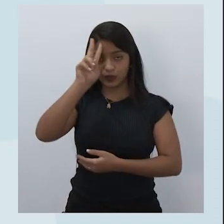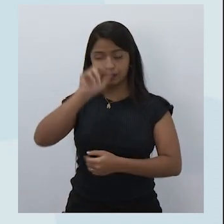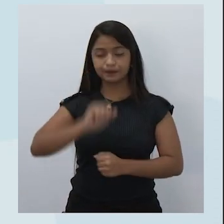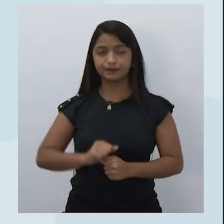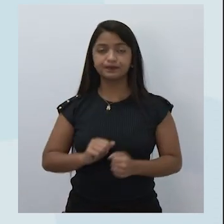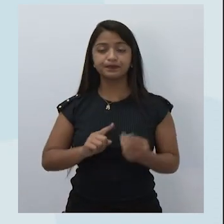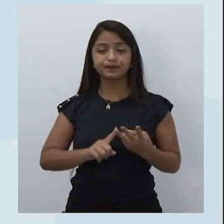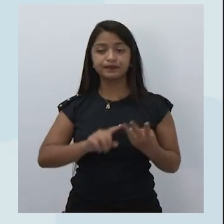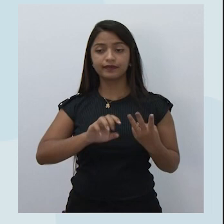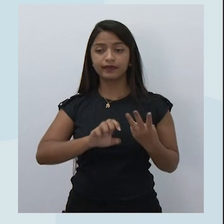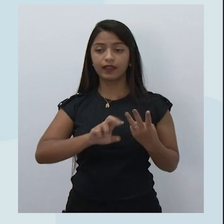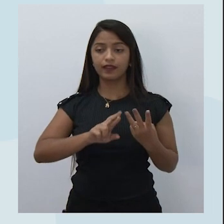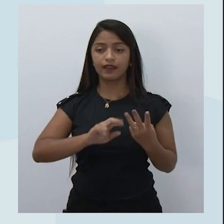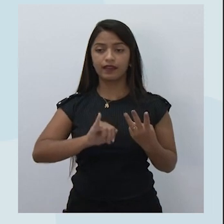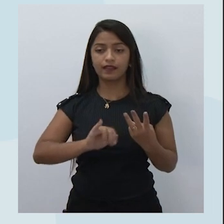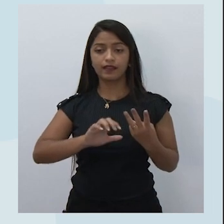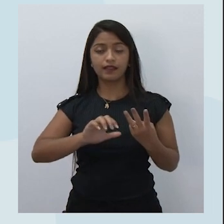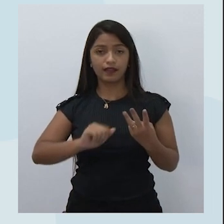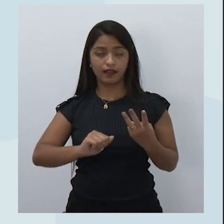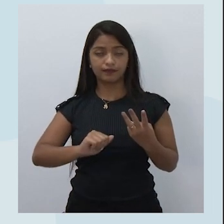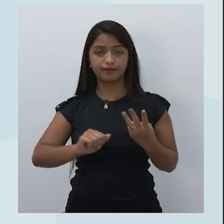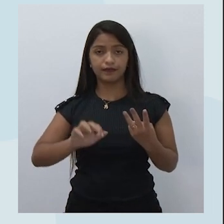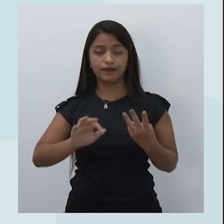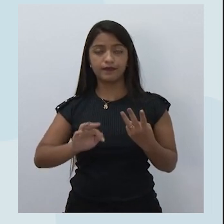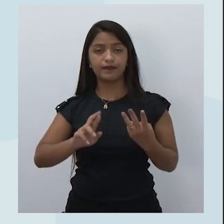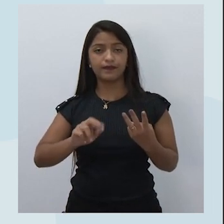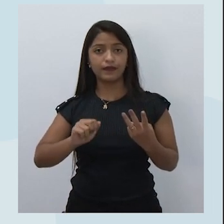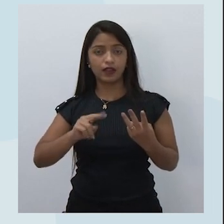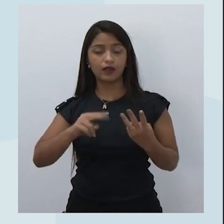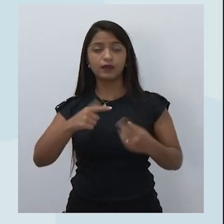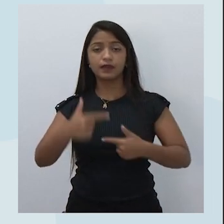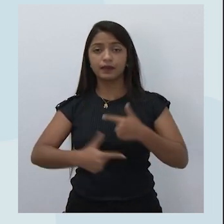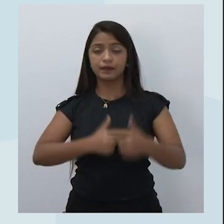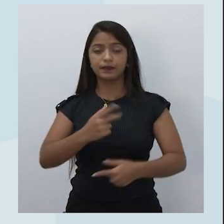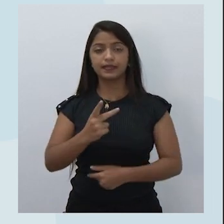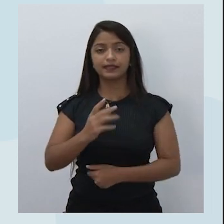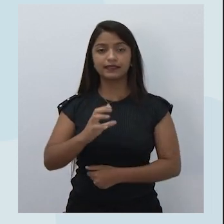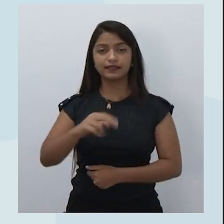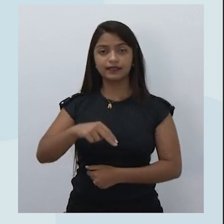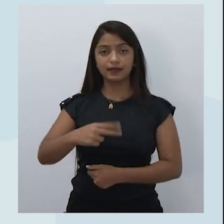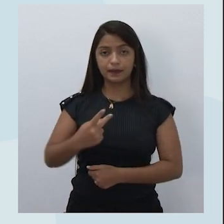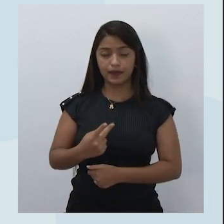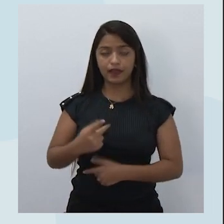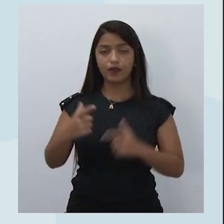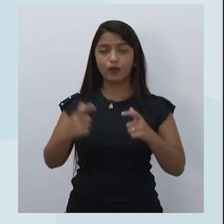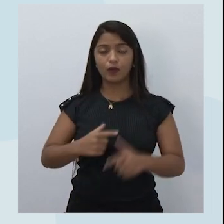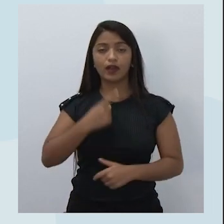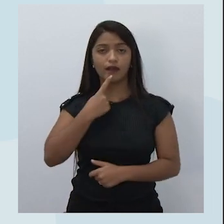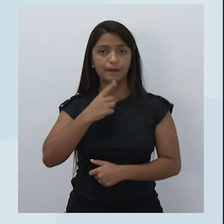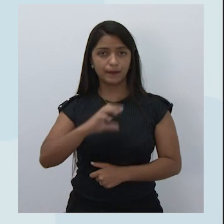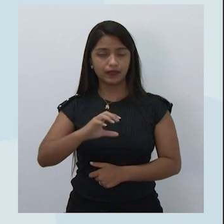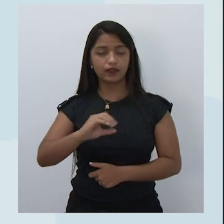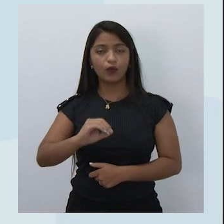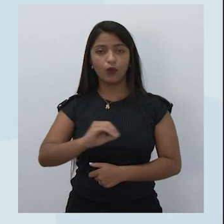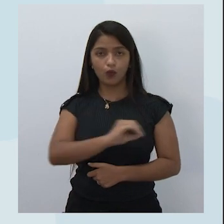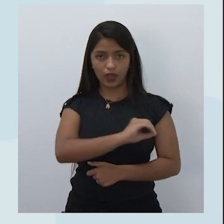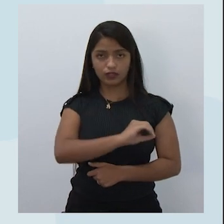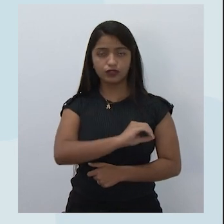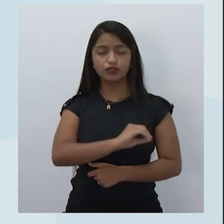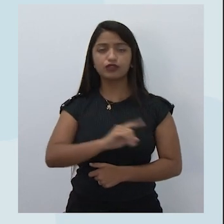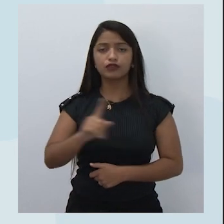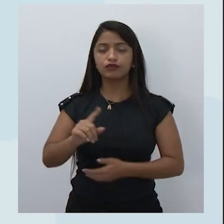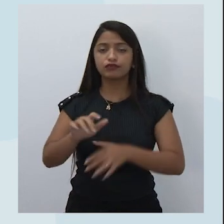Frau, que é PCNP da Diretoria Campinas Oeste, redatora do currículo